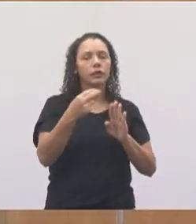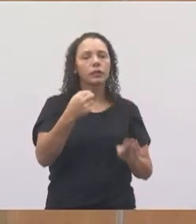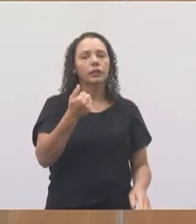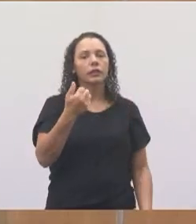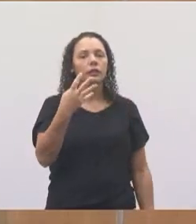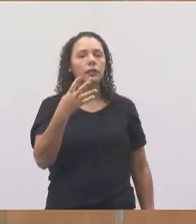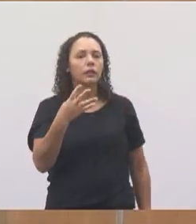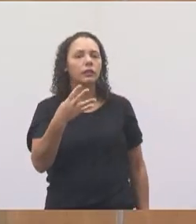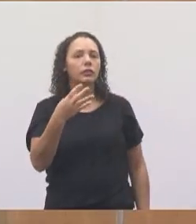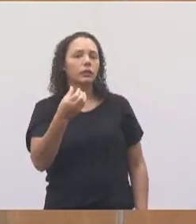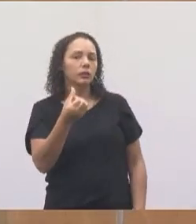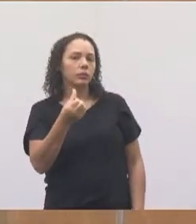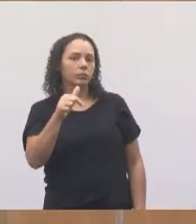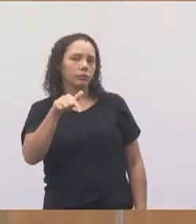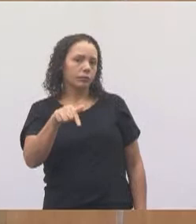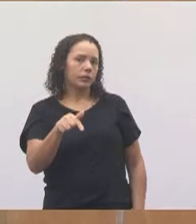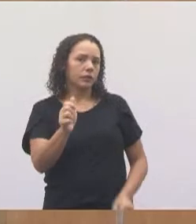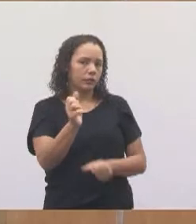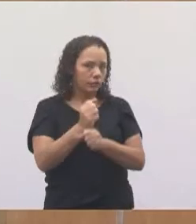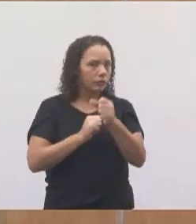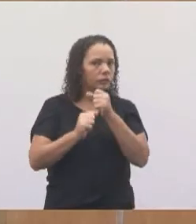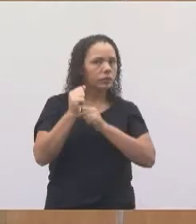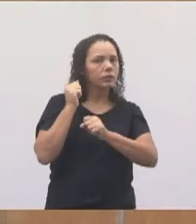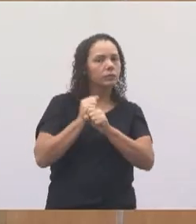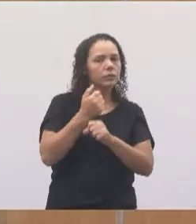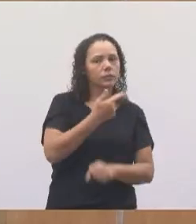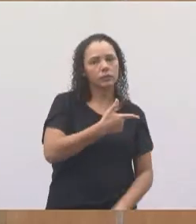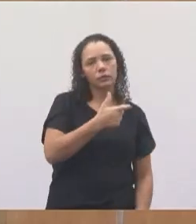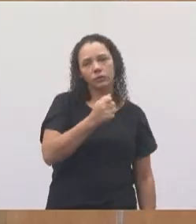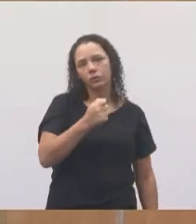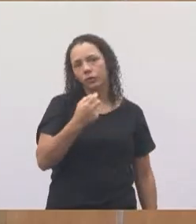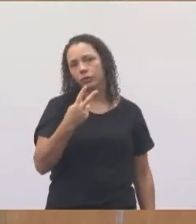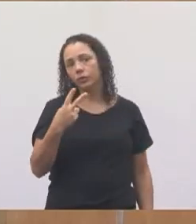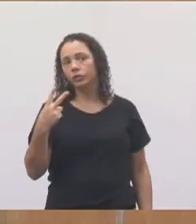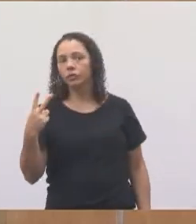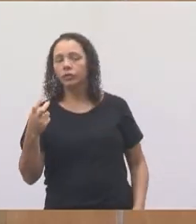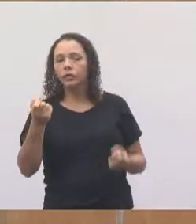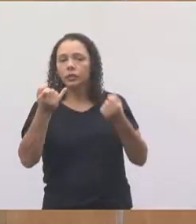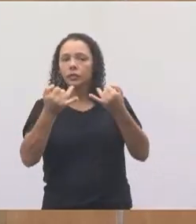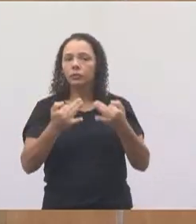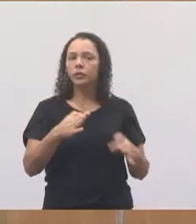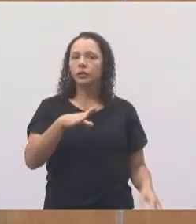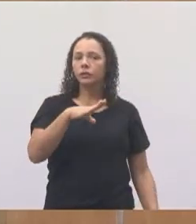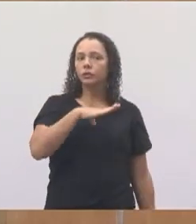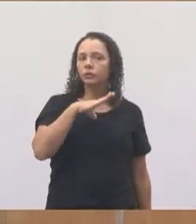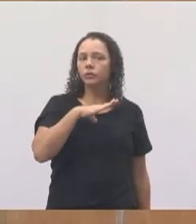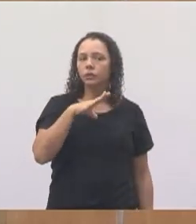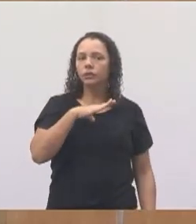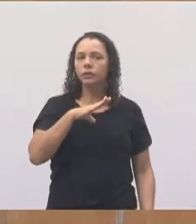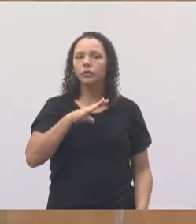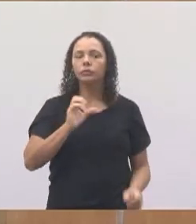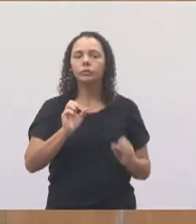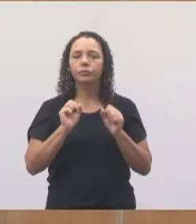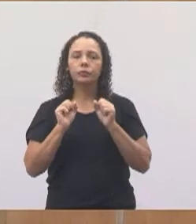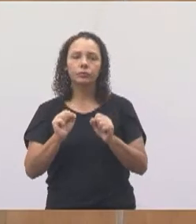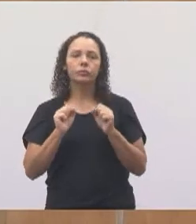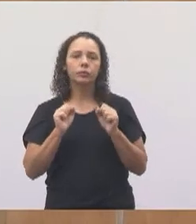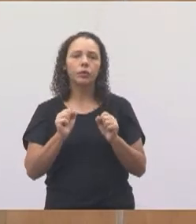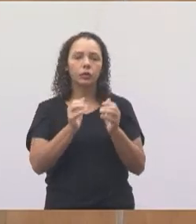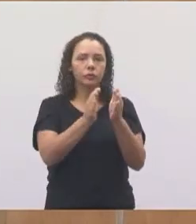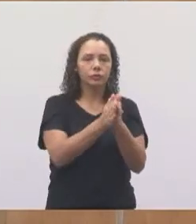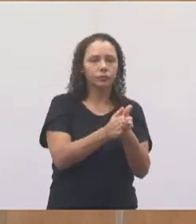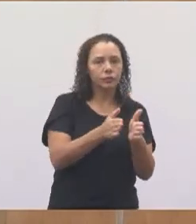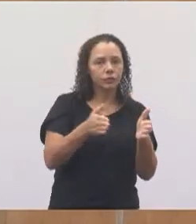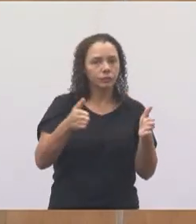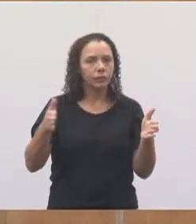do ano passado, 2022, que fala que os municípios só podem fazer essa extensão, essa dilação de